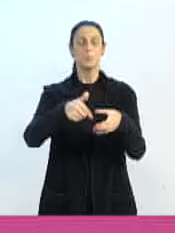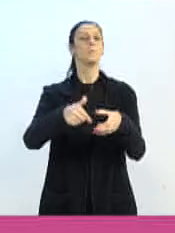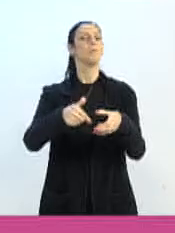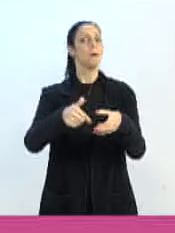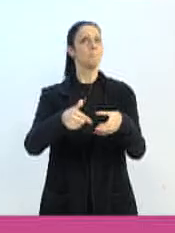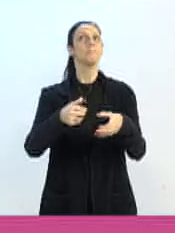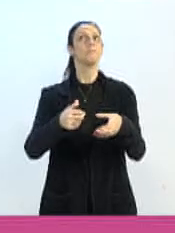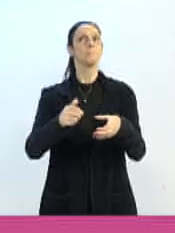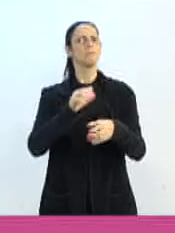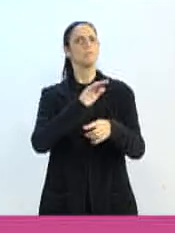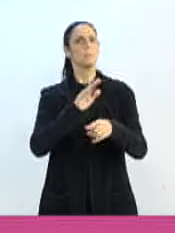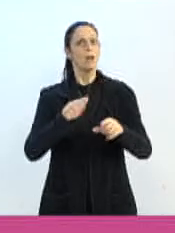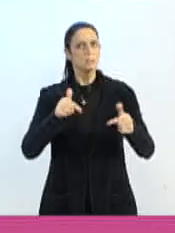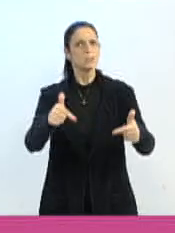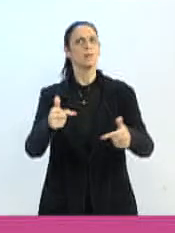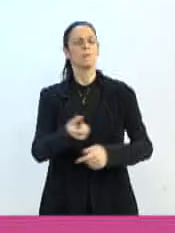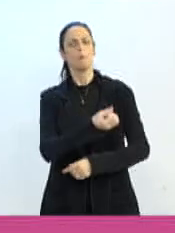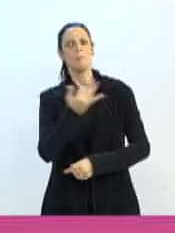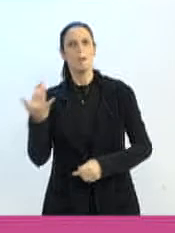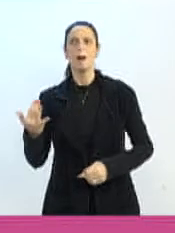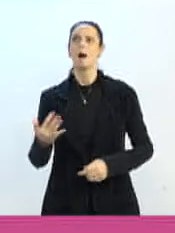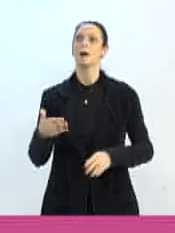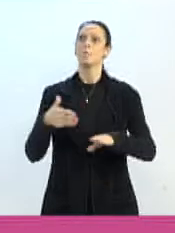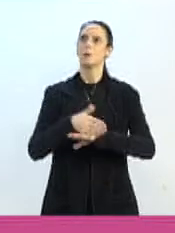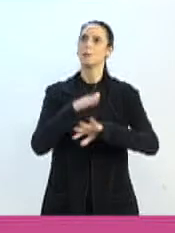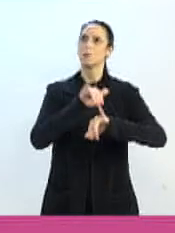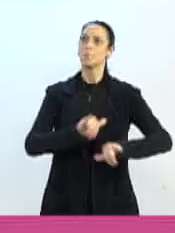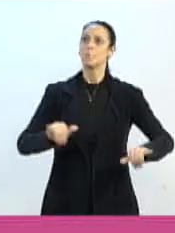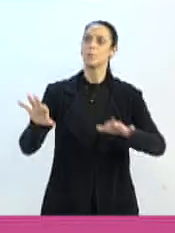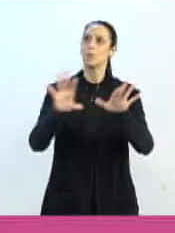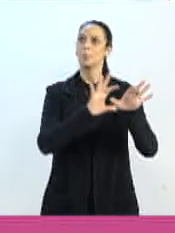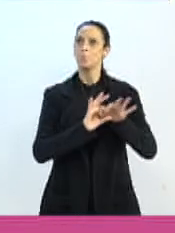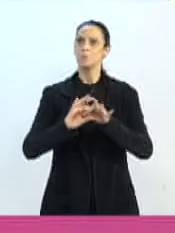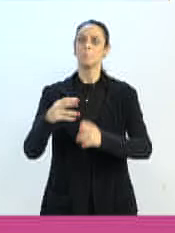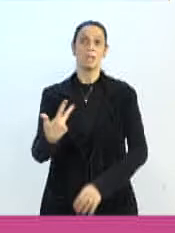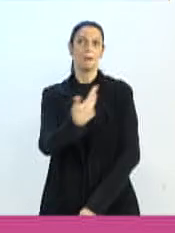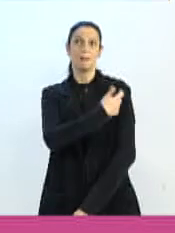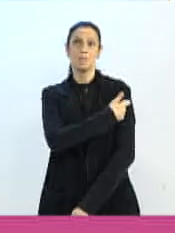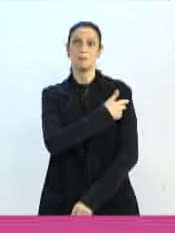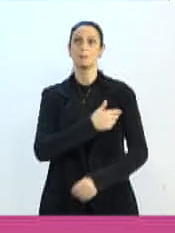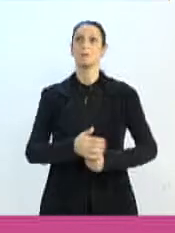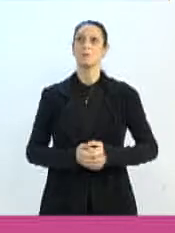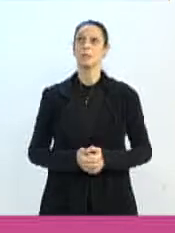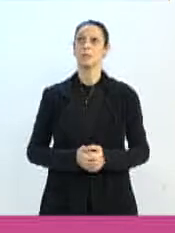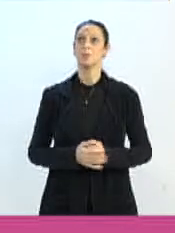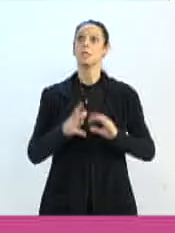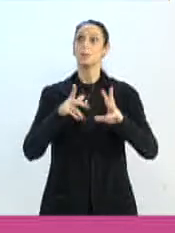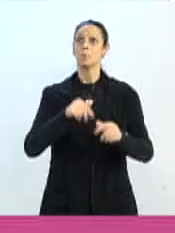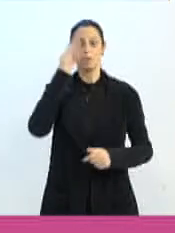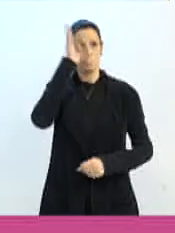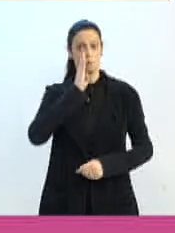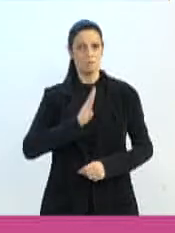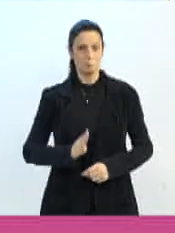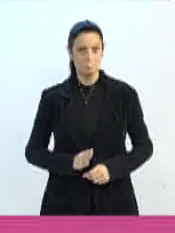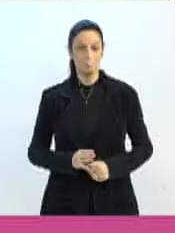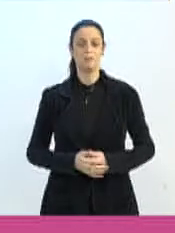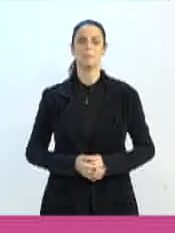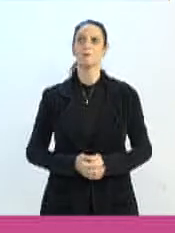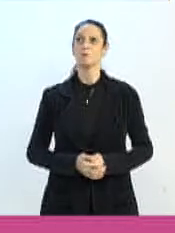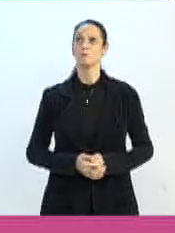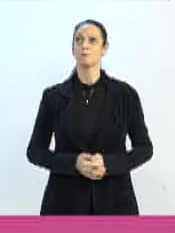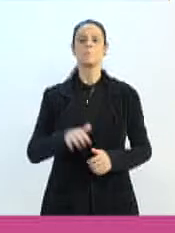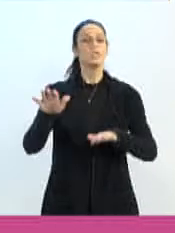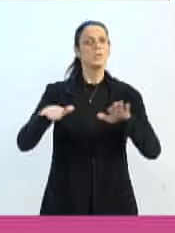nossa cidade, participam da campanha Unidos pela Vacina, né, em todo o nosso Brasil, mobilizando para